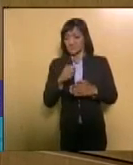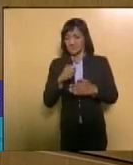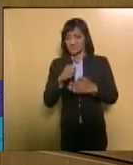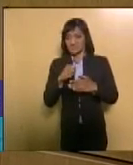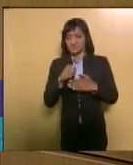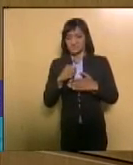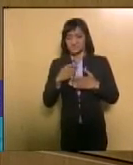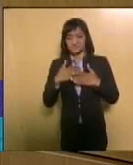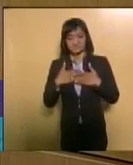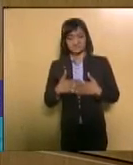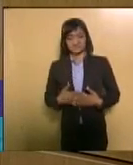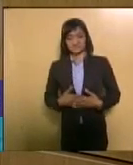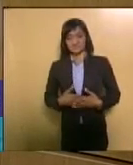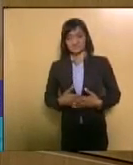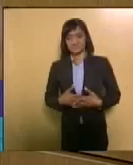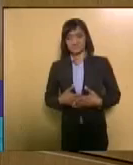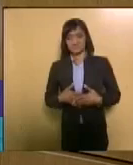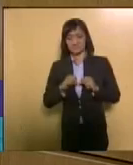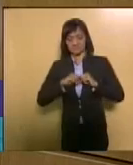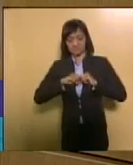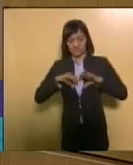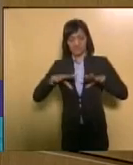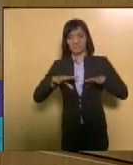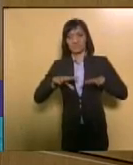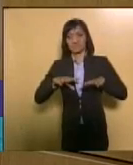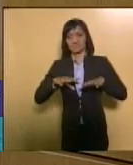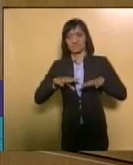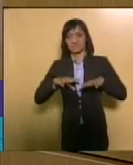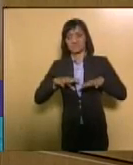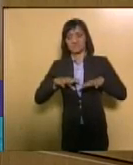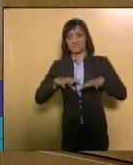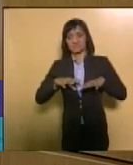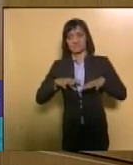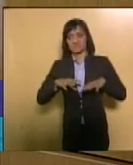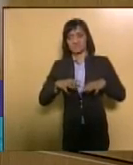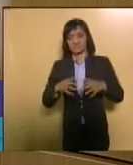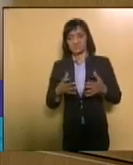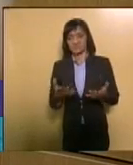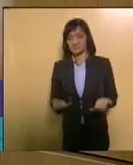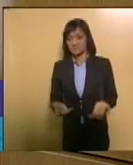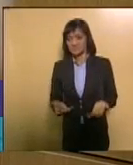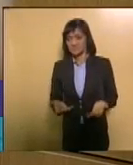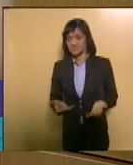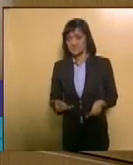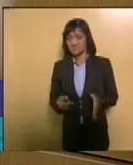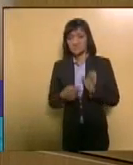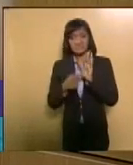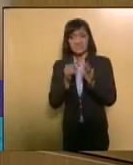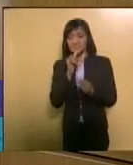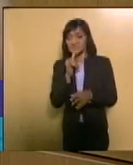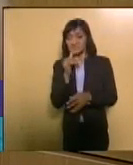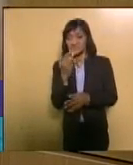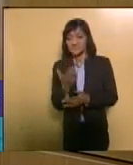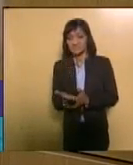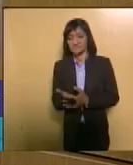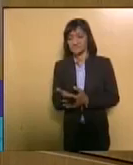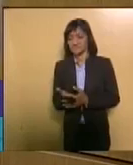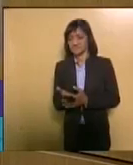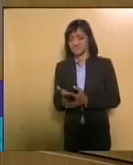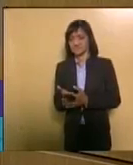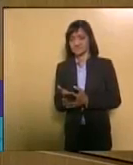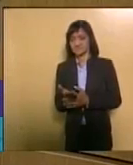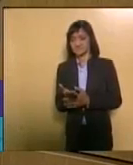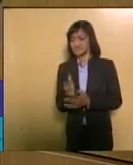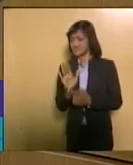abdomen de lacerados ele teve uma hemorragia Então acho que esse é um exemplo que ilustra